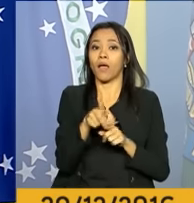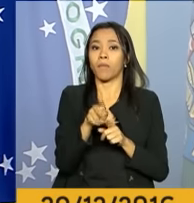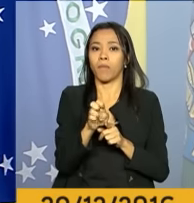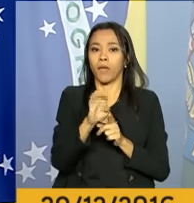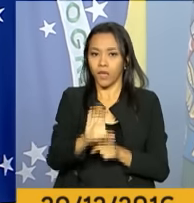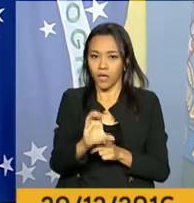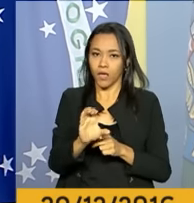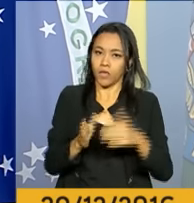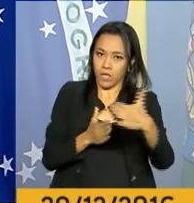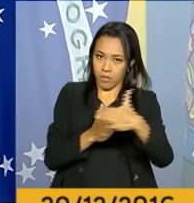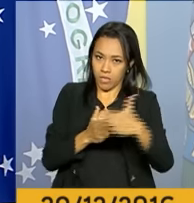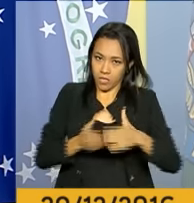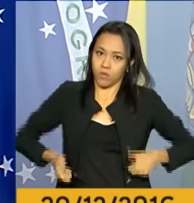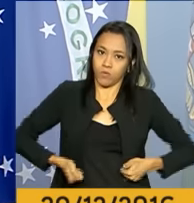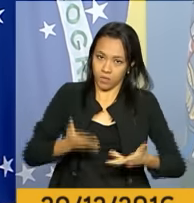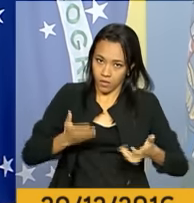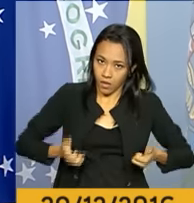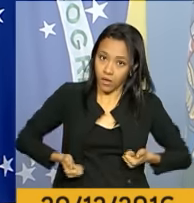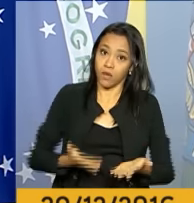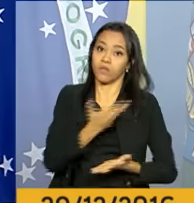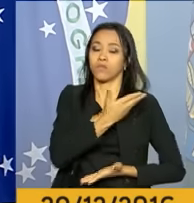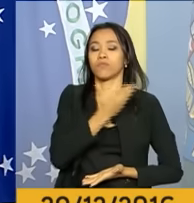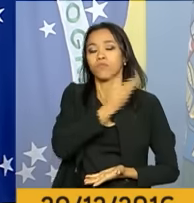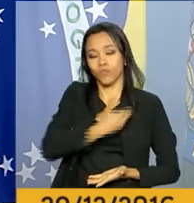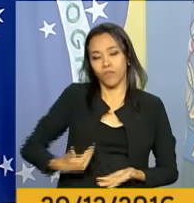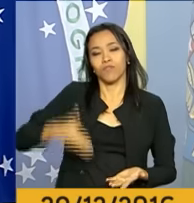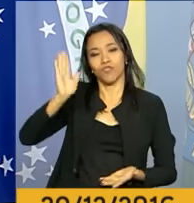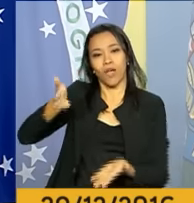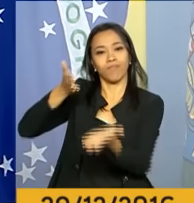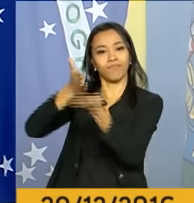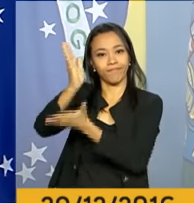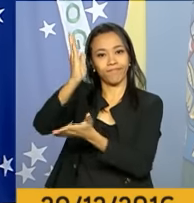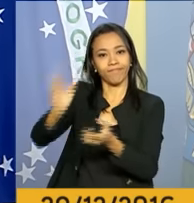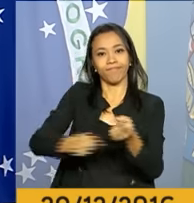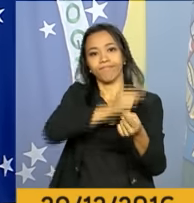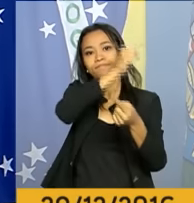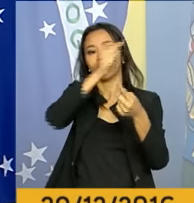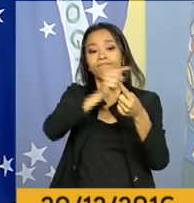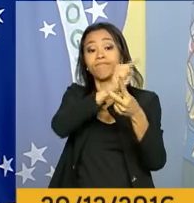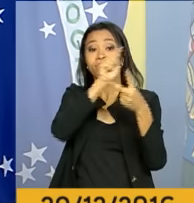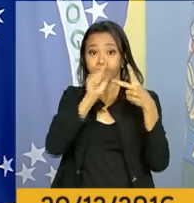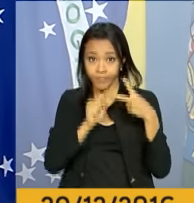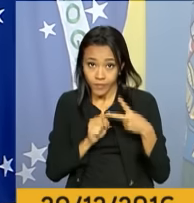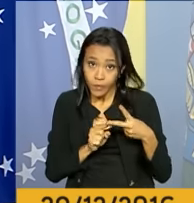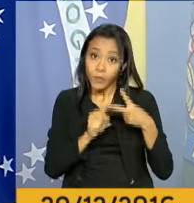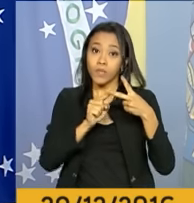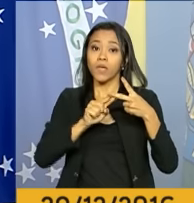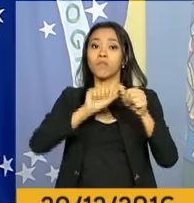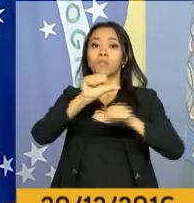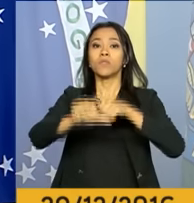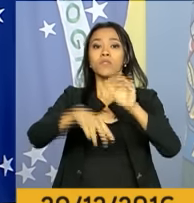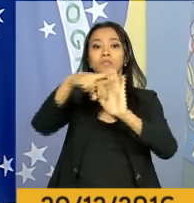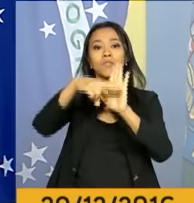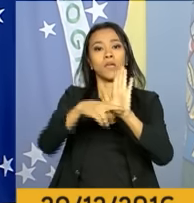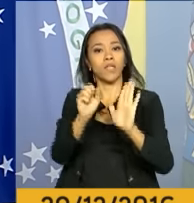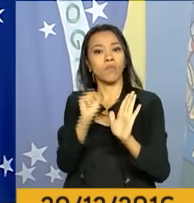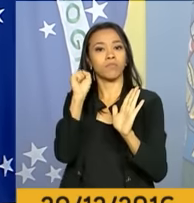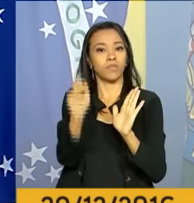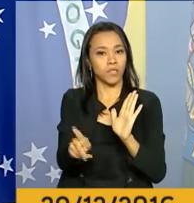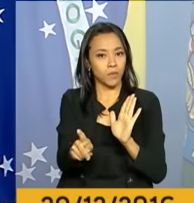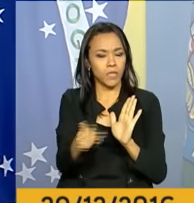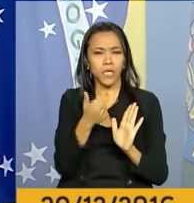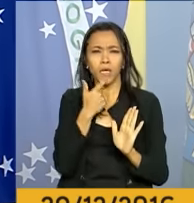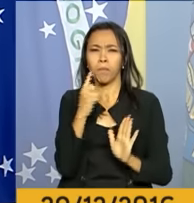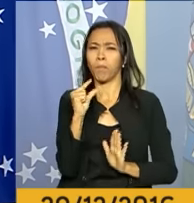def amente aprovada a segunda a reforma da Previdência Em